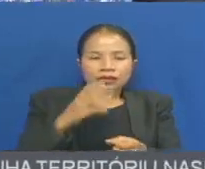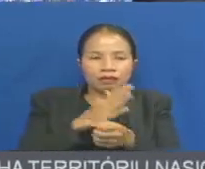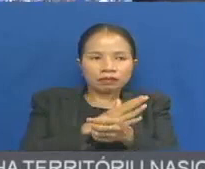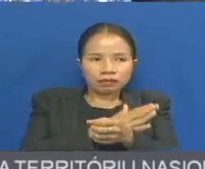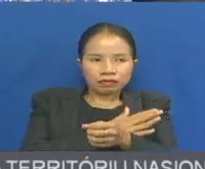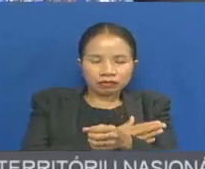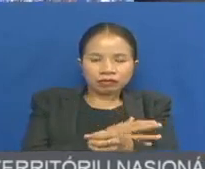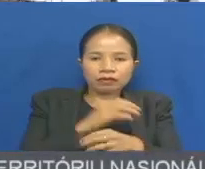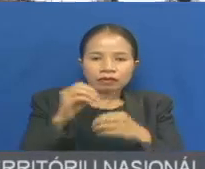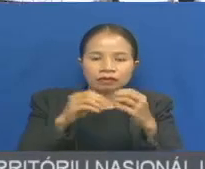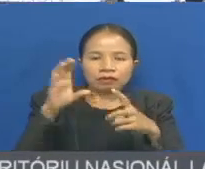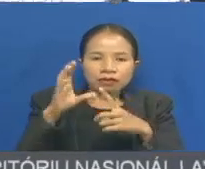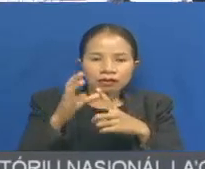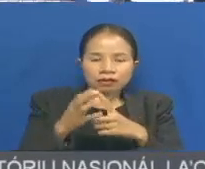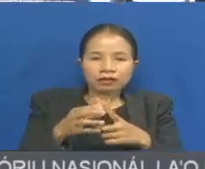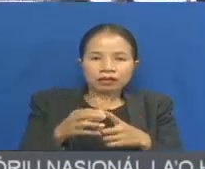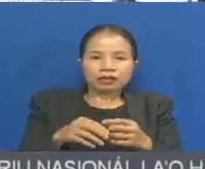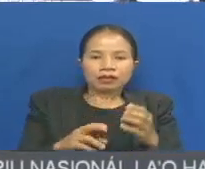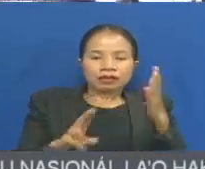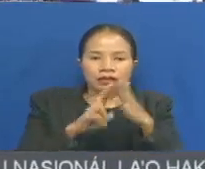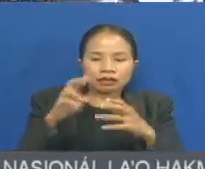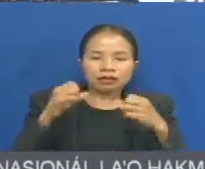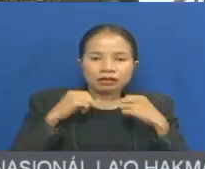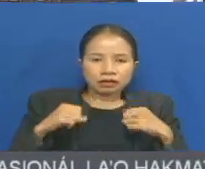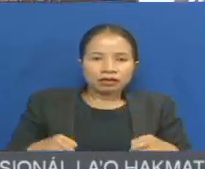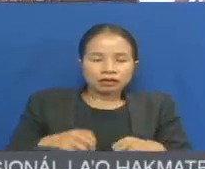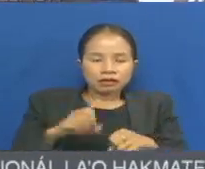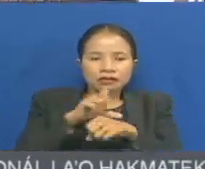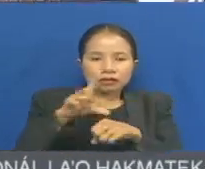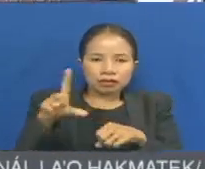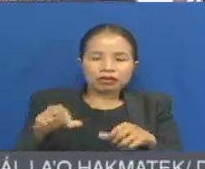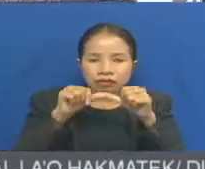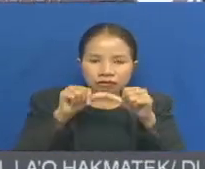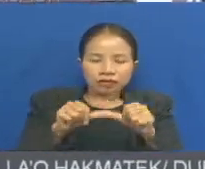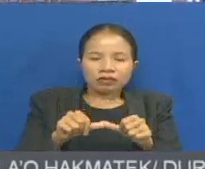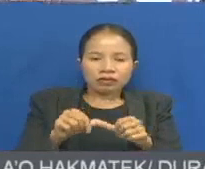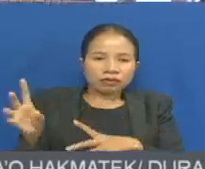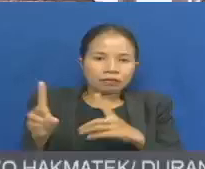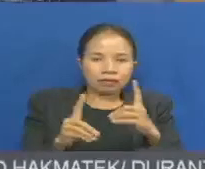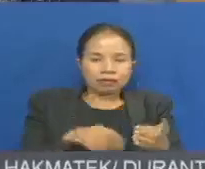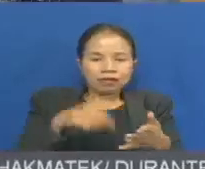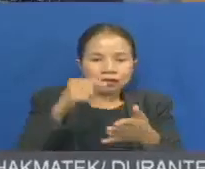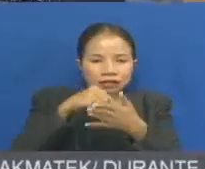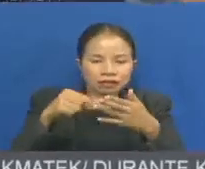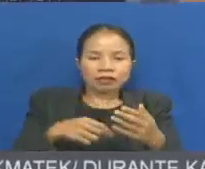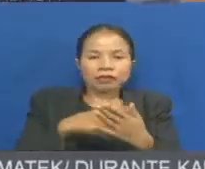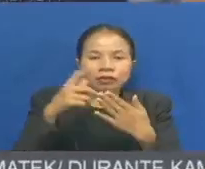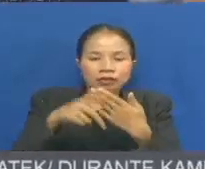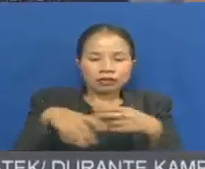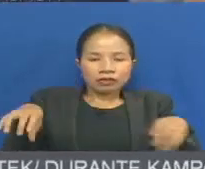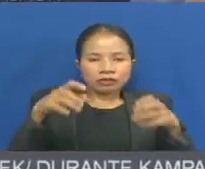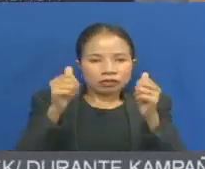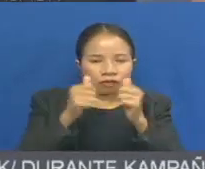mos área cultura, ciência, saúde, social, no mos continuação da implementação acordo no programa de cooperação